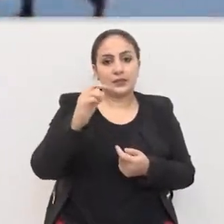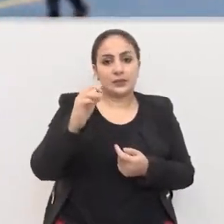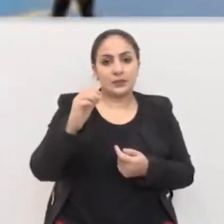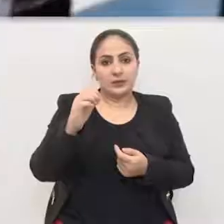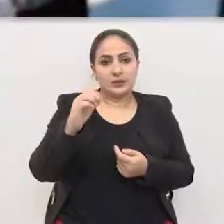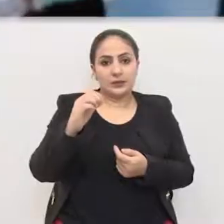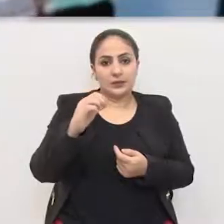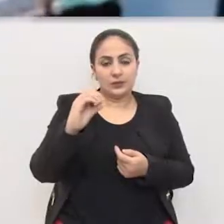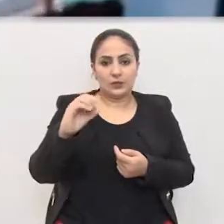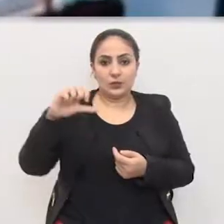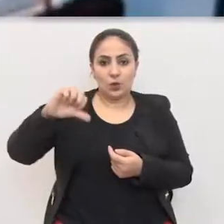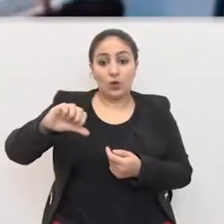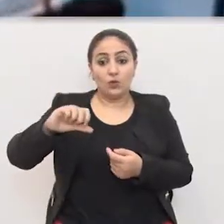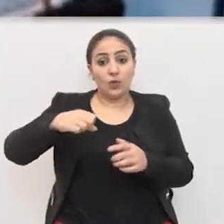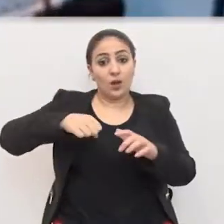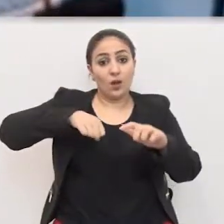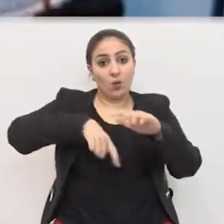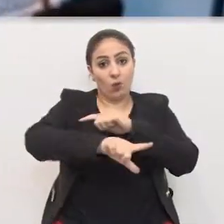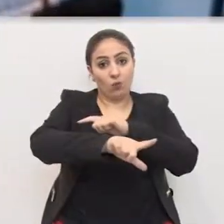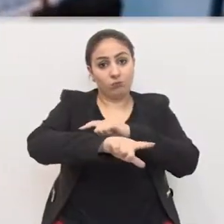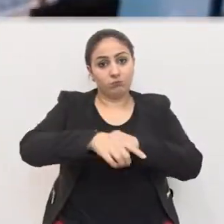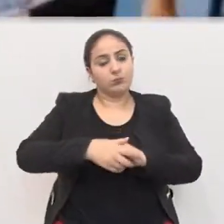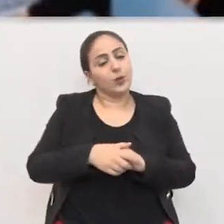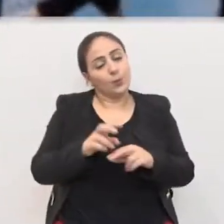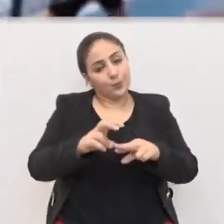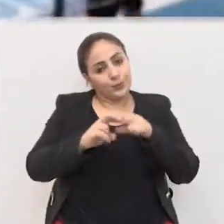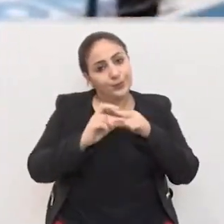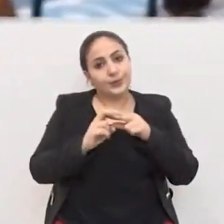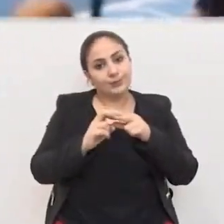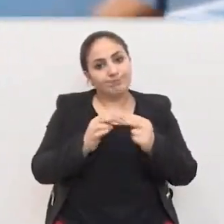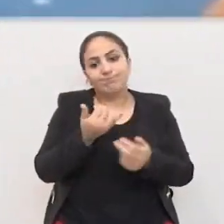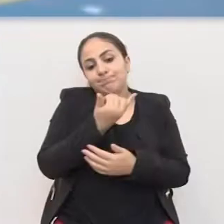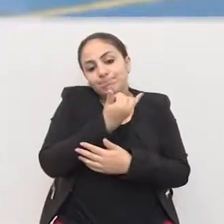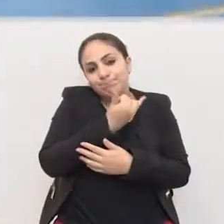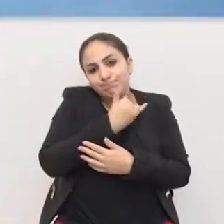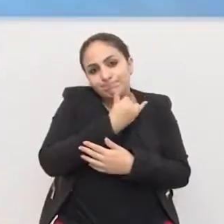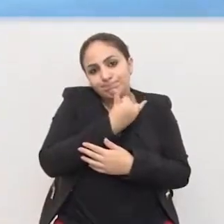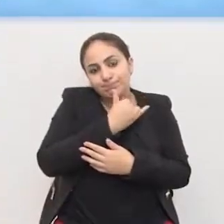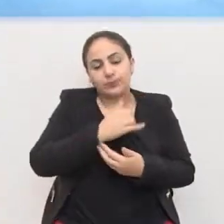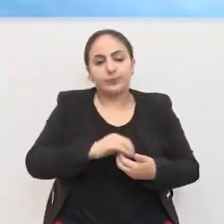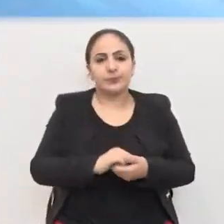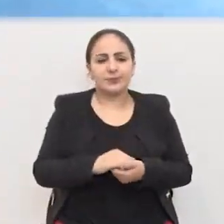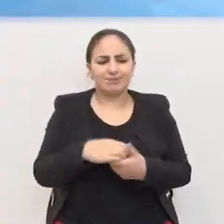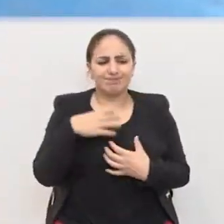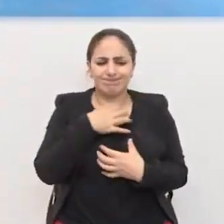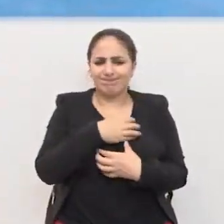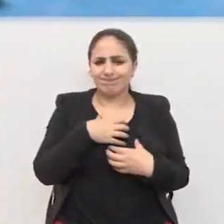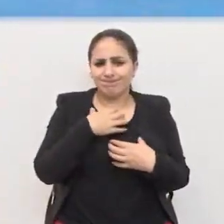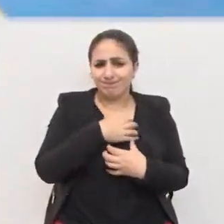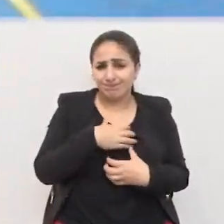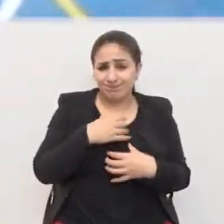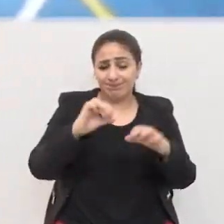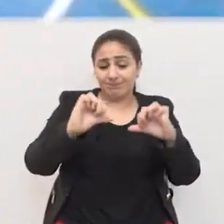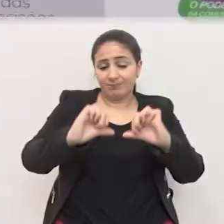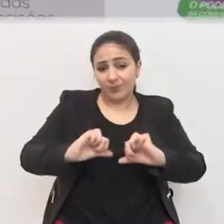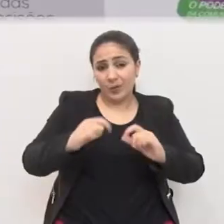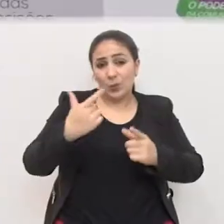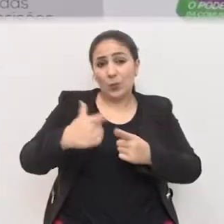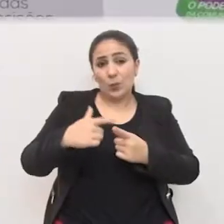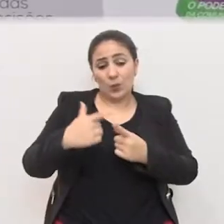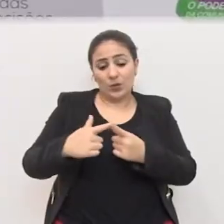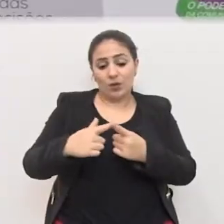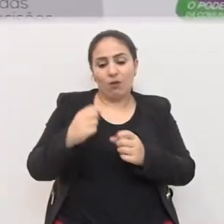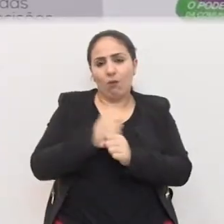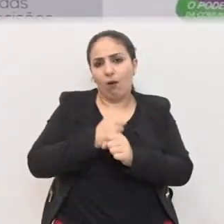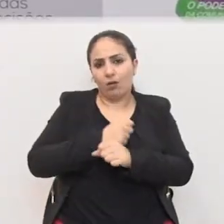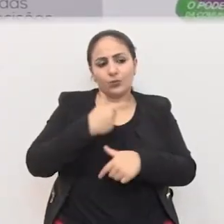gols marcados. Por isso, a decepção é evidente. com certeza bastante frustrante, né? Pois é um